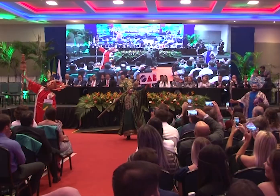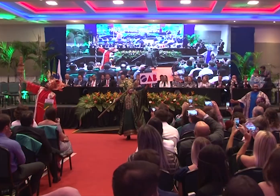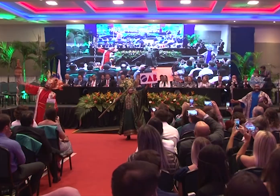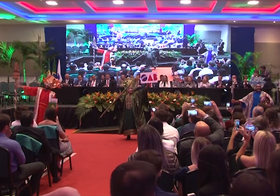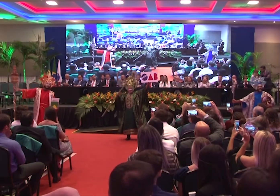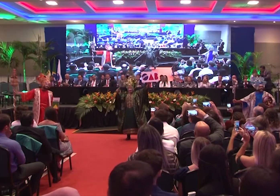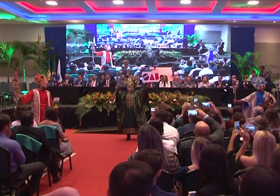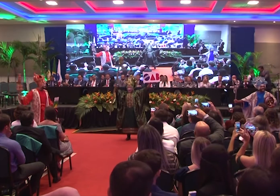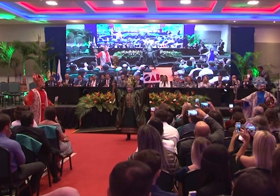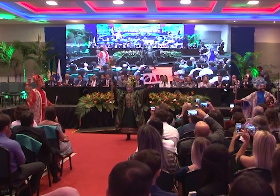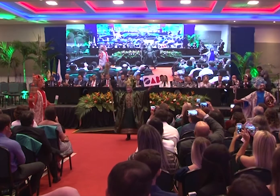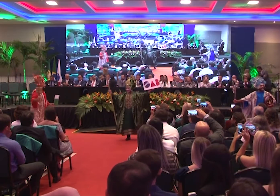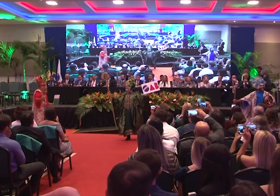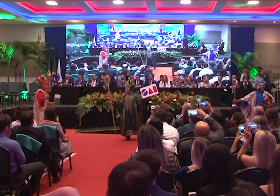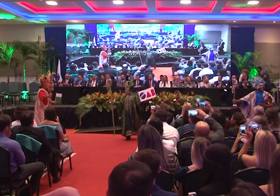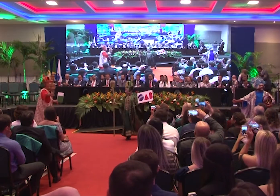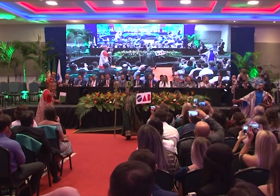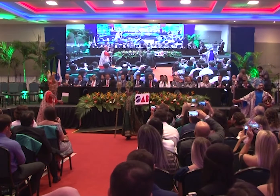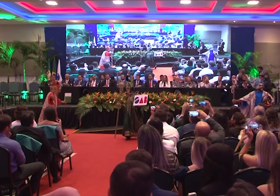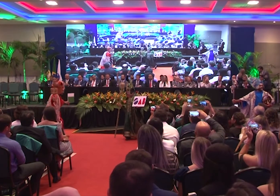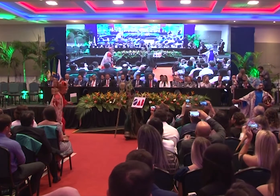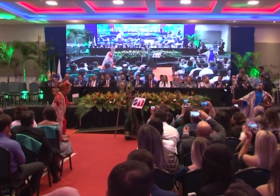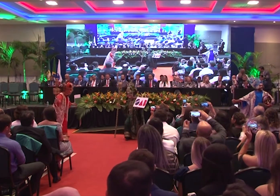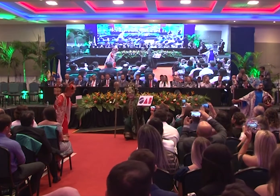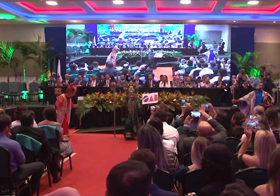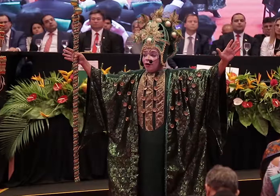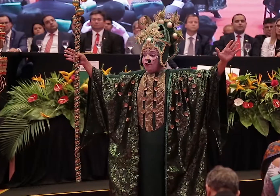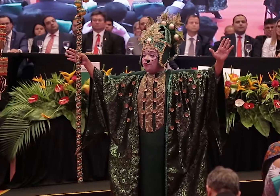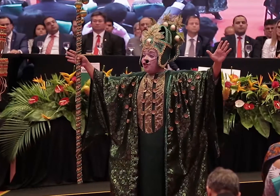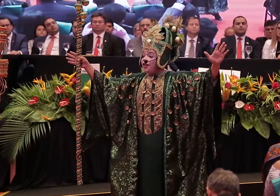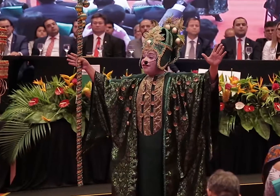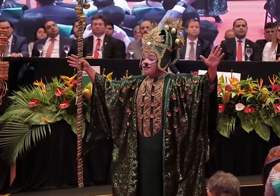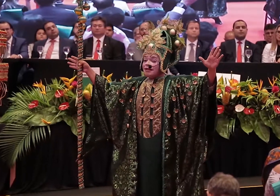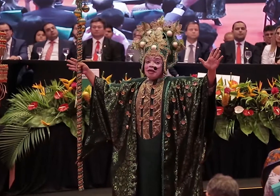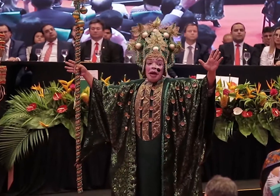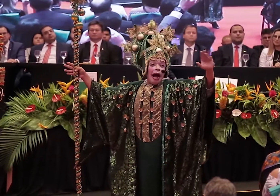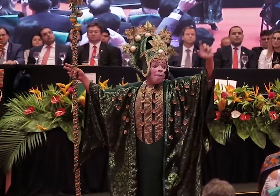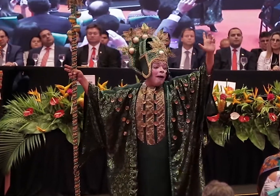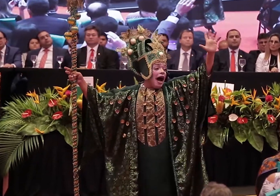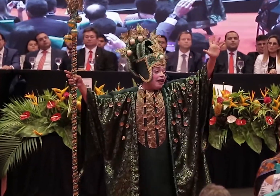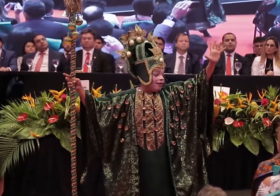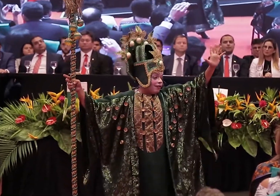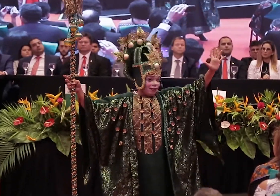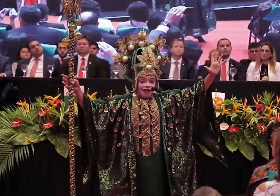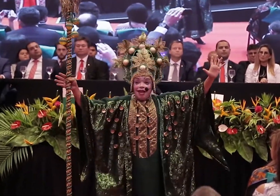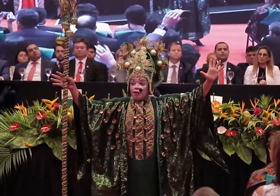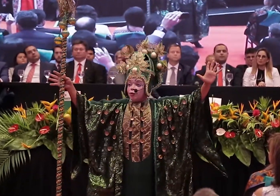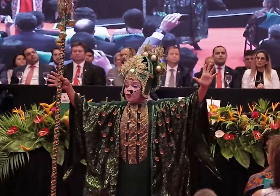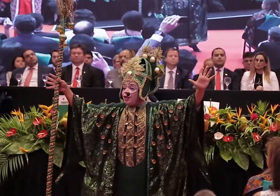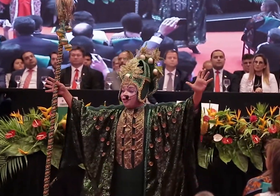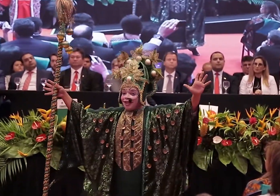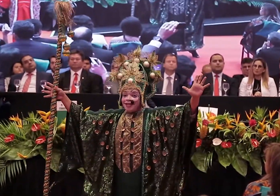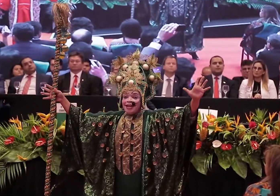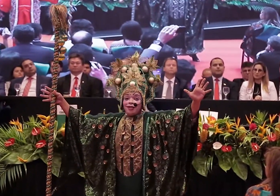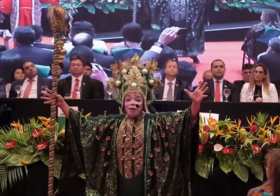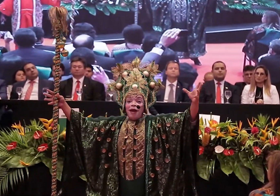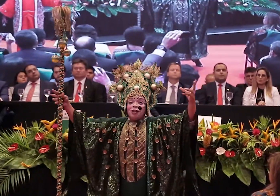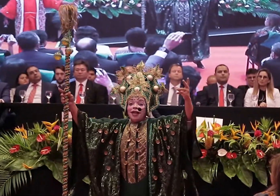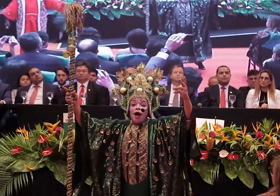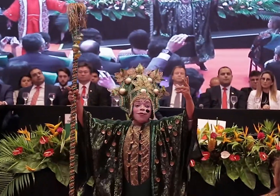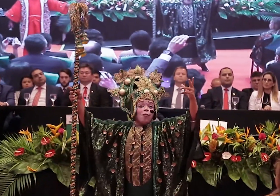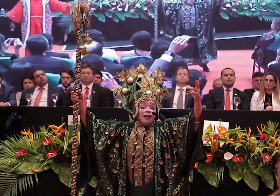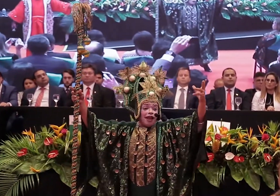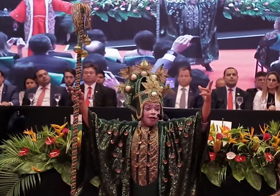na valorização e reconhecimento dos brasileiros. Um dia, a paz e a justiça